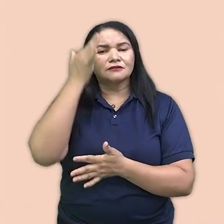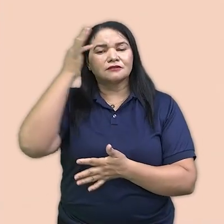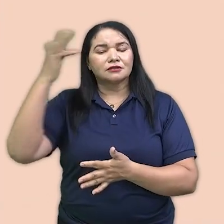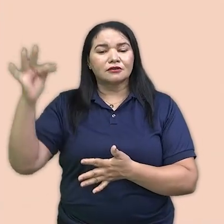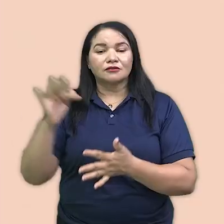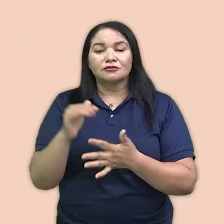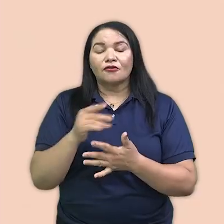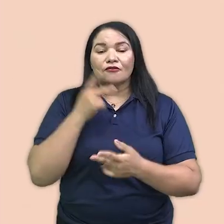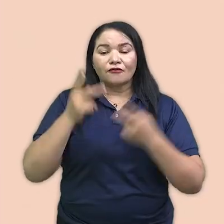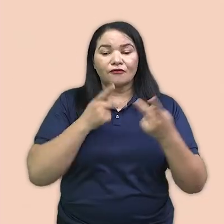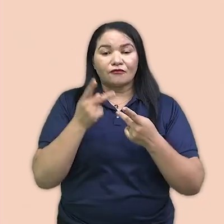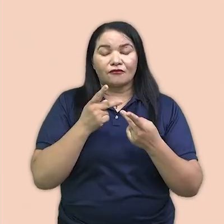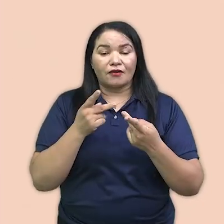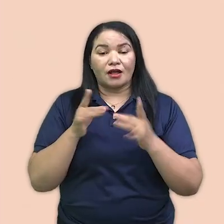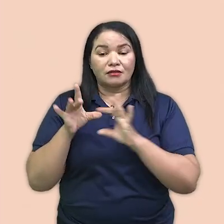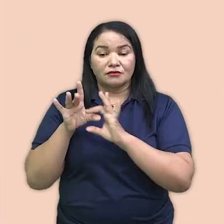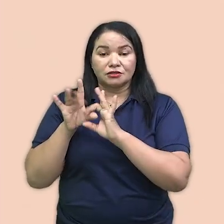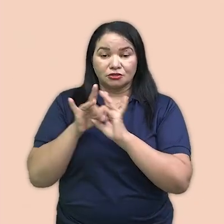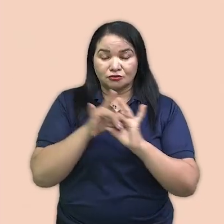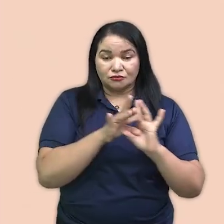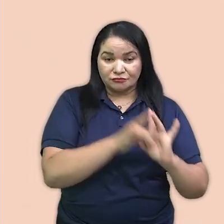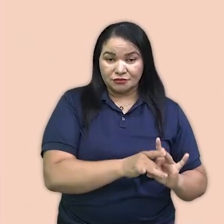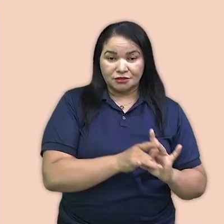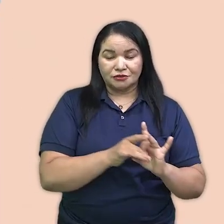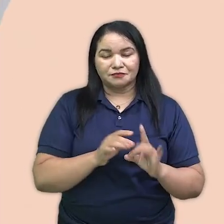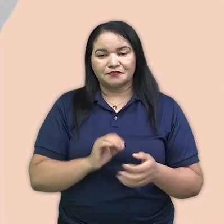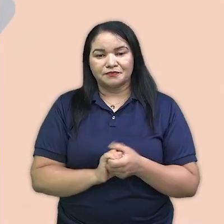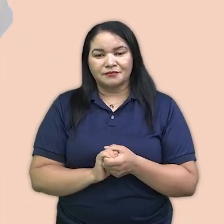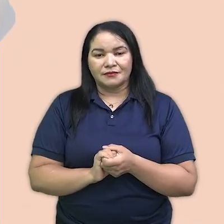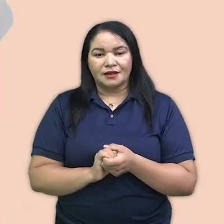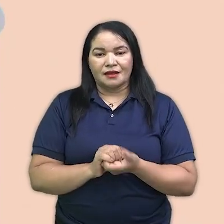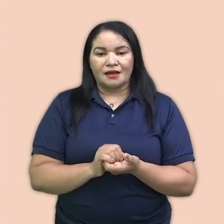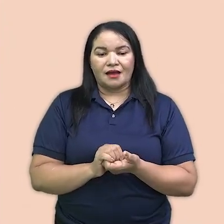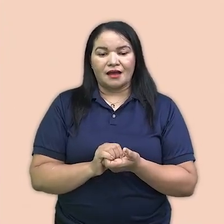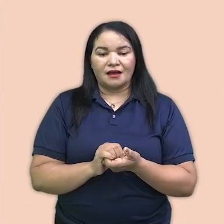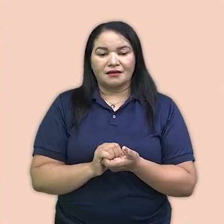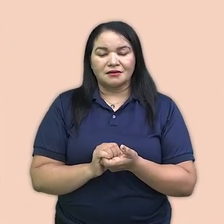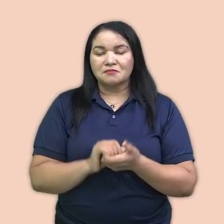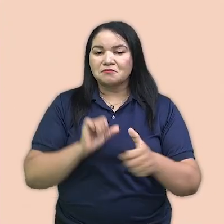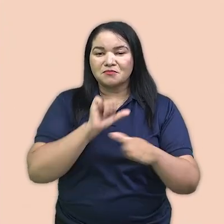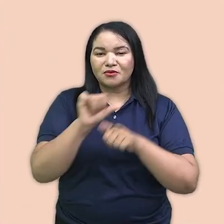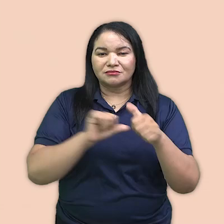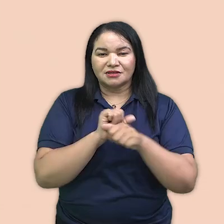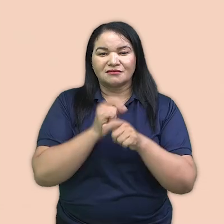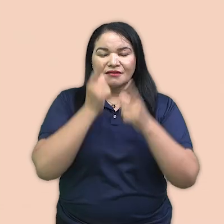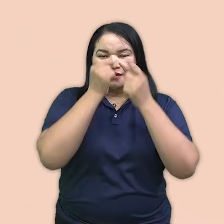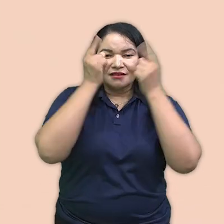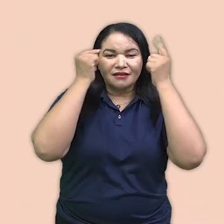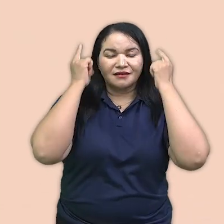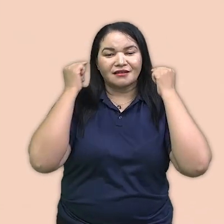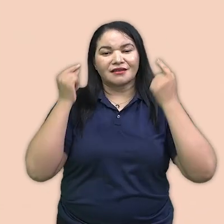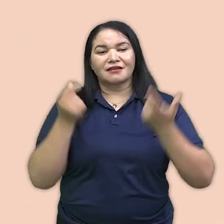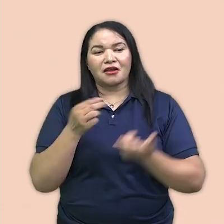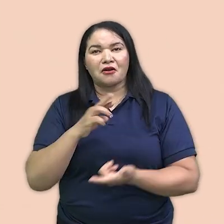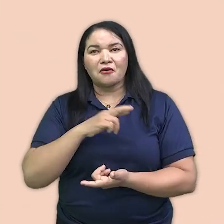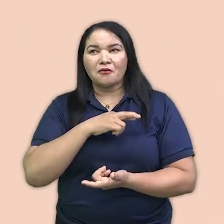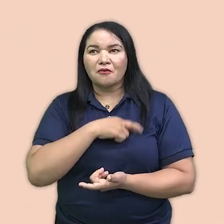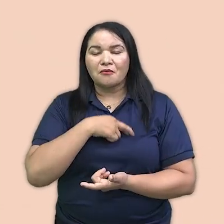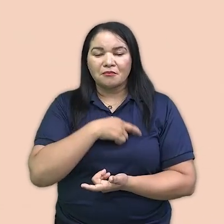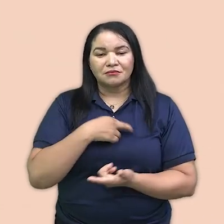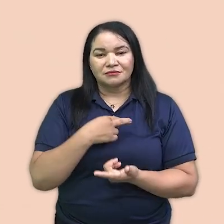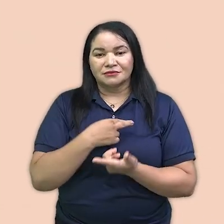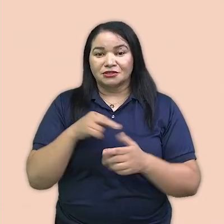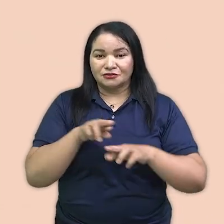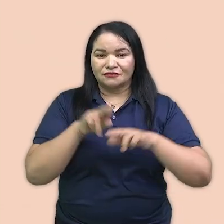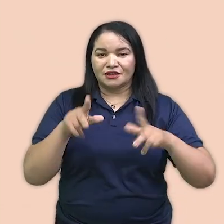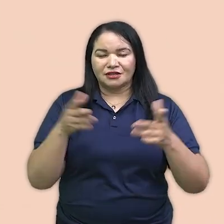nós alguns conceitos mais modernos de política, já fugindo daquele romantismo grego lá antigo, né? A ideia desse